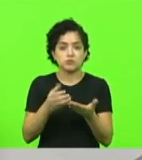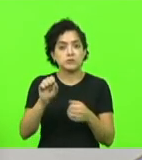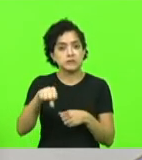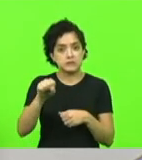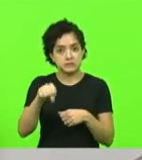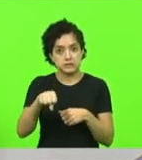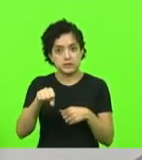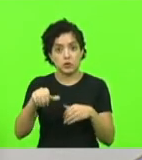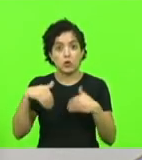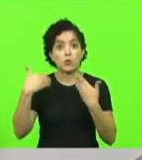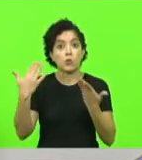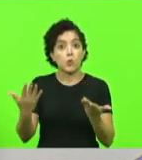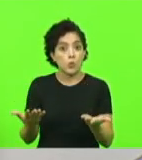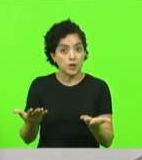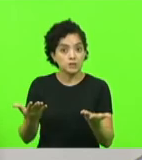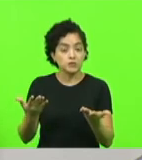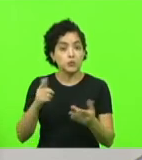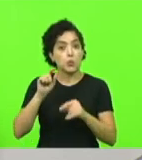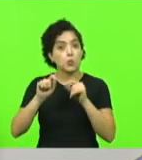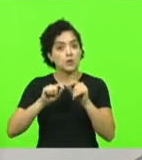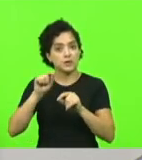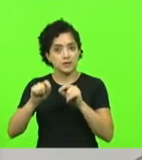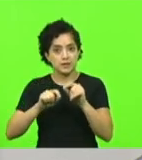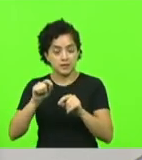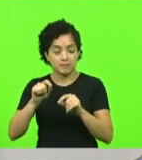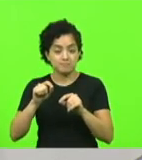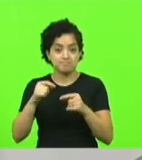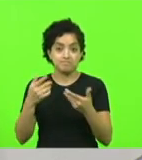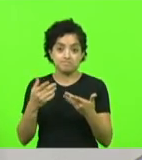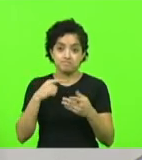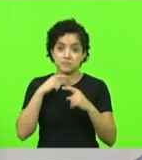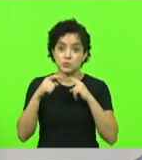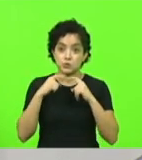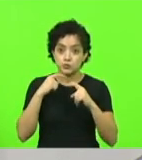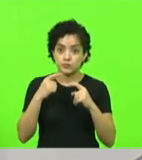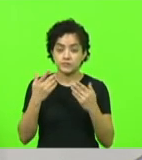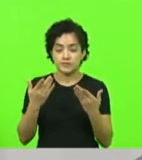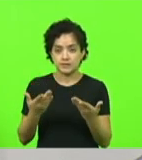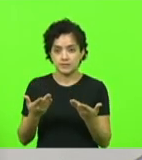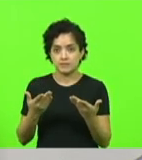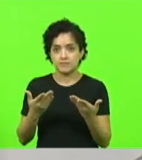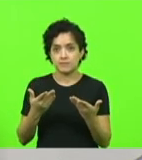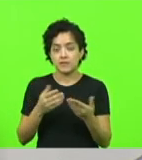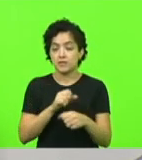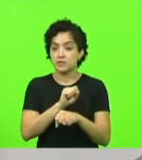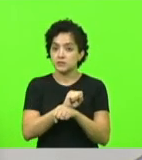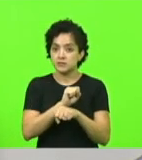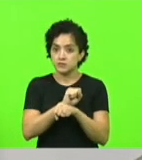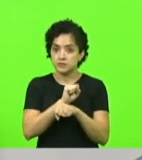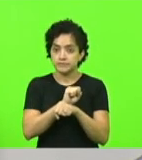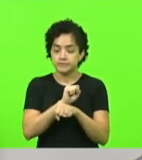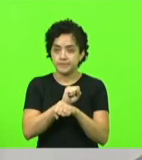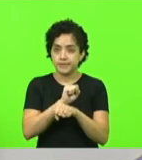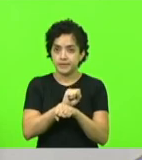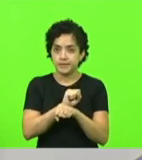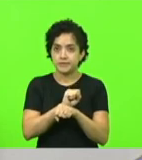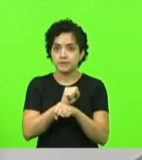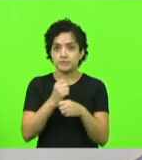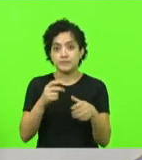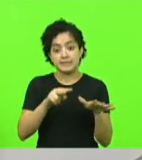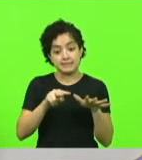quando vem e o que vem. Mas eu espero que o quando, deputado Kennedy, seja essa